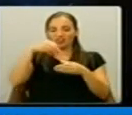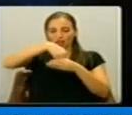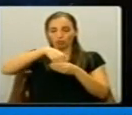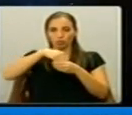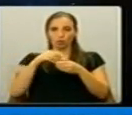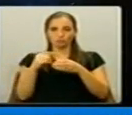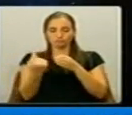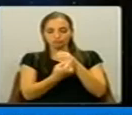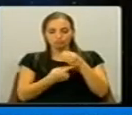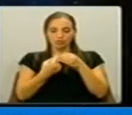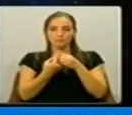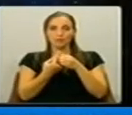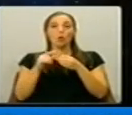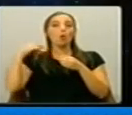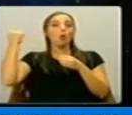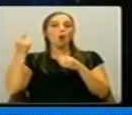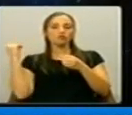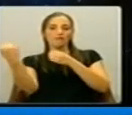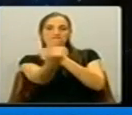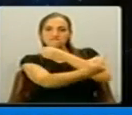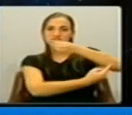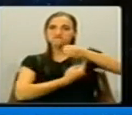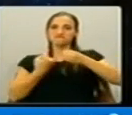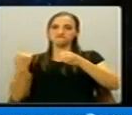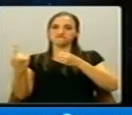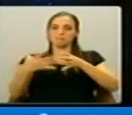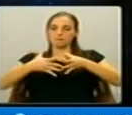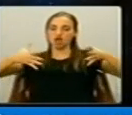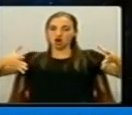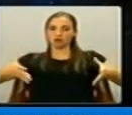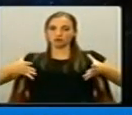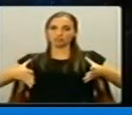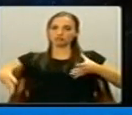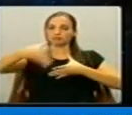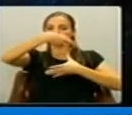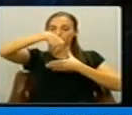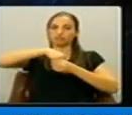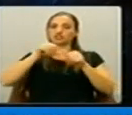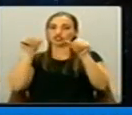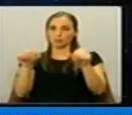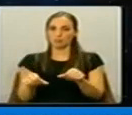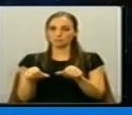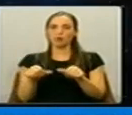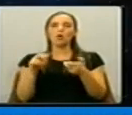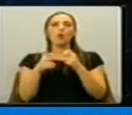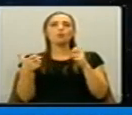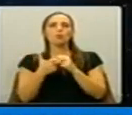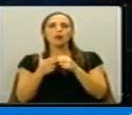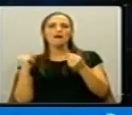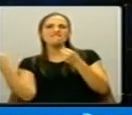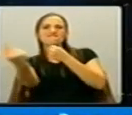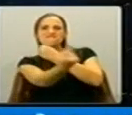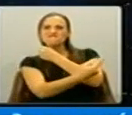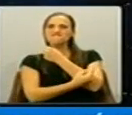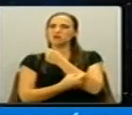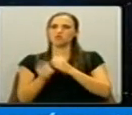volta de uma das estrelas, e depois um anel exterior muito maior que envolve todo o sistema. O problema não é um anel maior que envolve todo o sistema, são